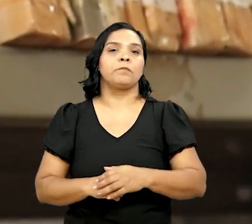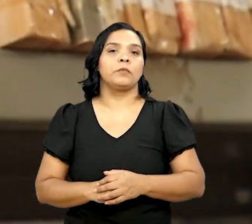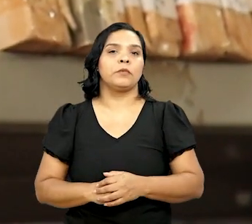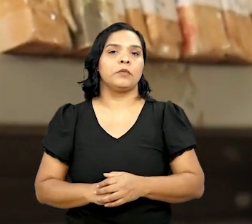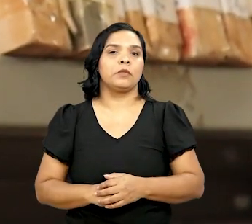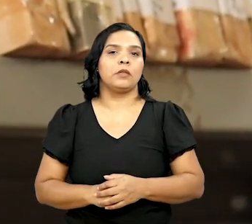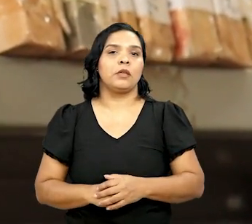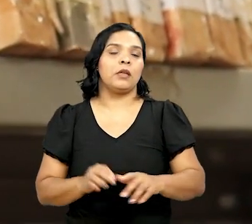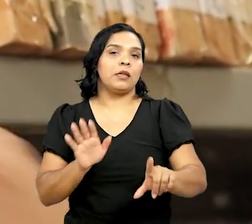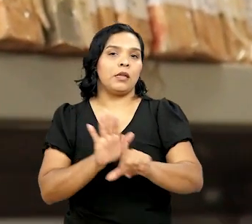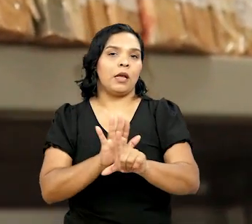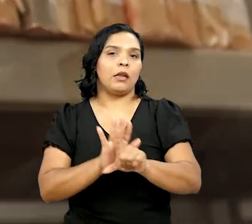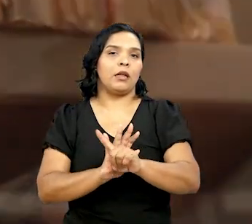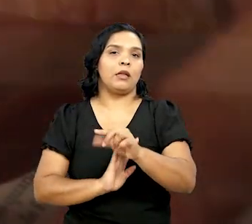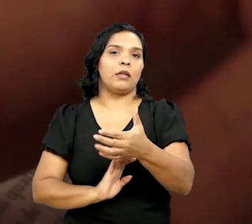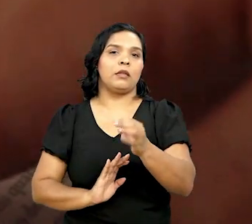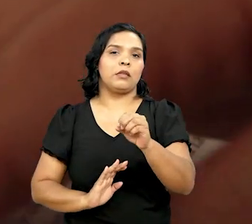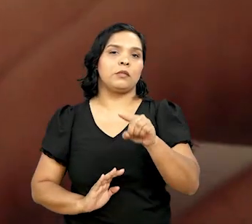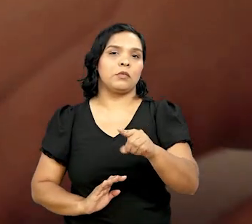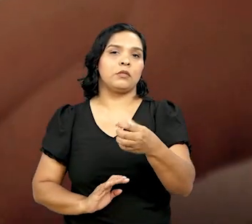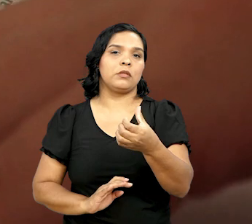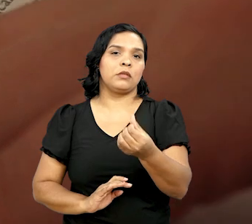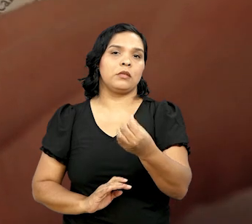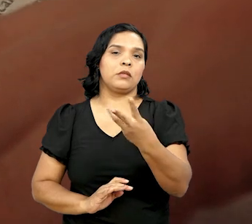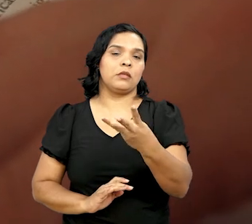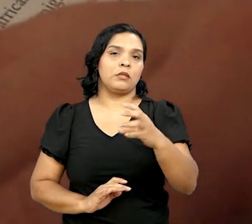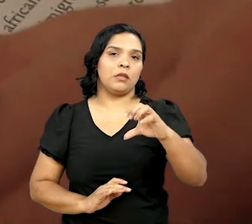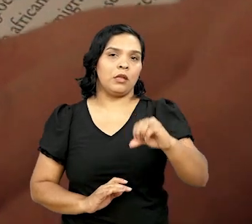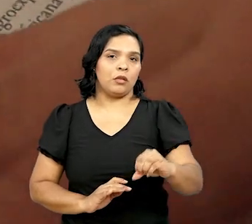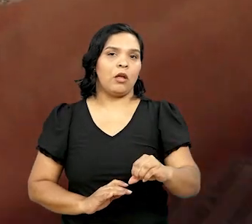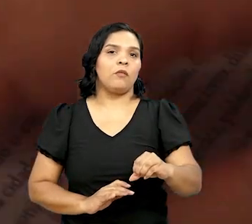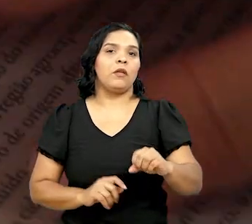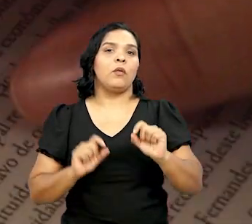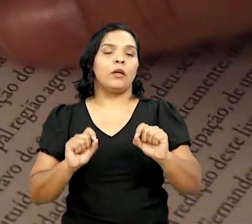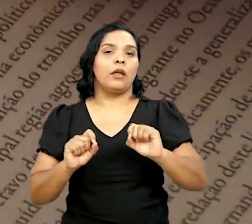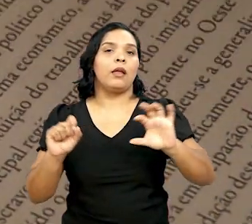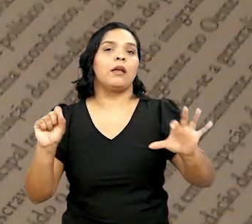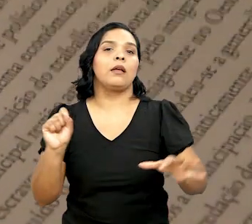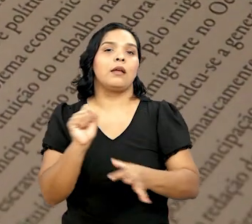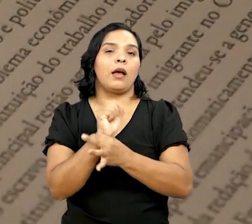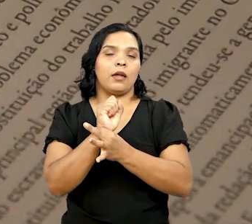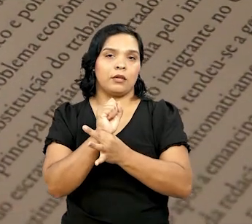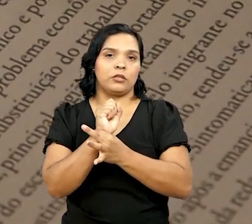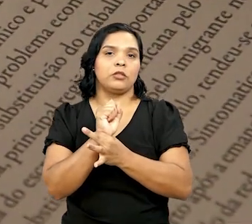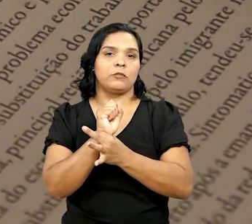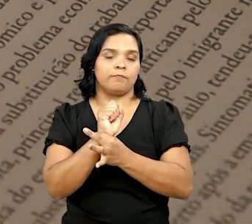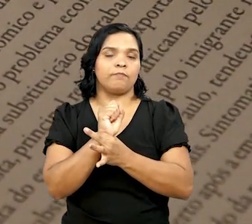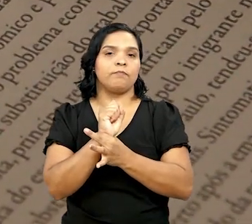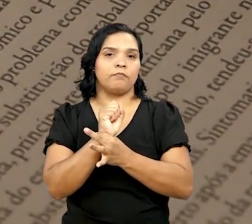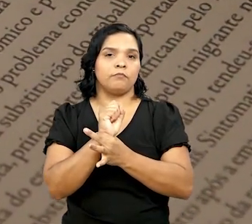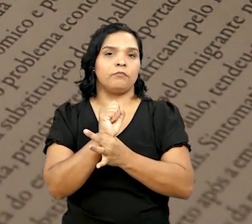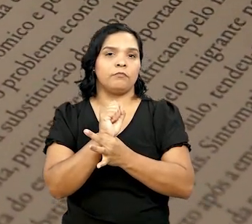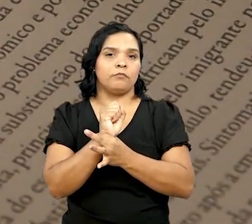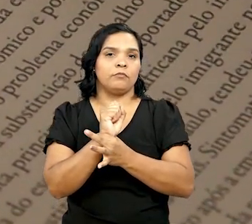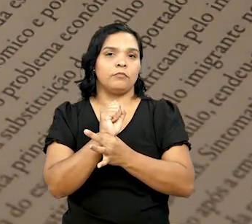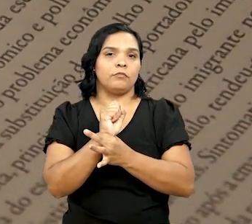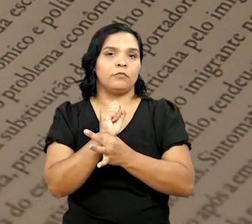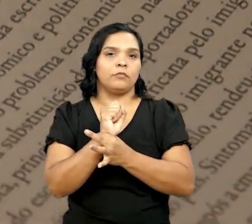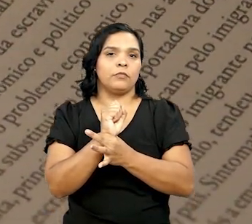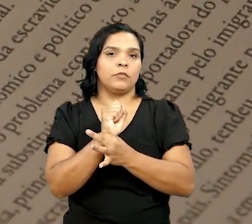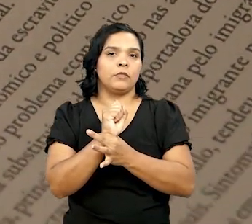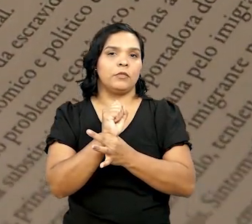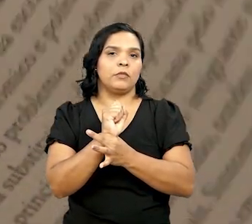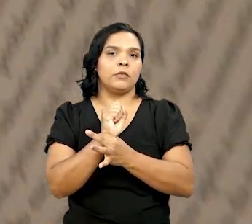da democracia racial. E a Lei 10.639 de 2003, ela vem justamente garantir que